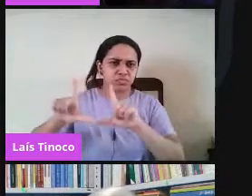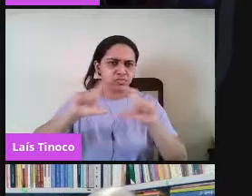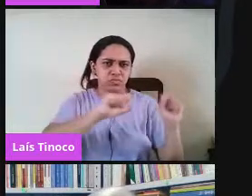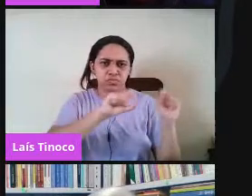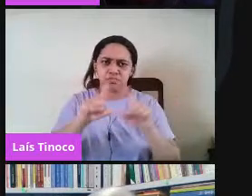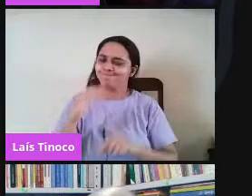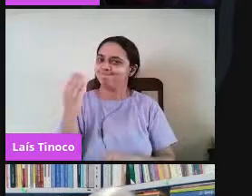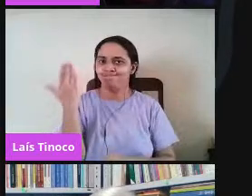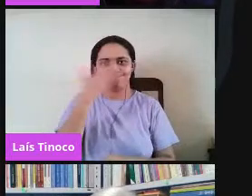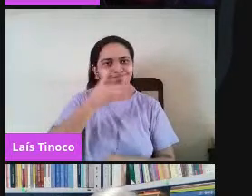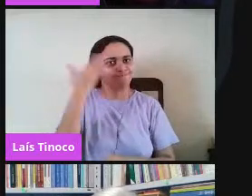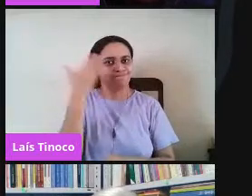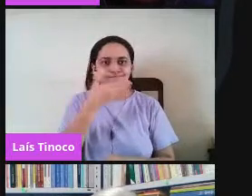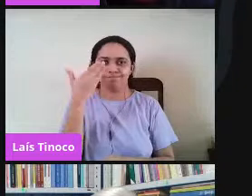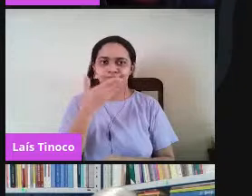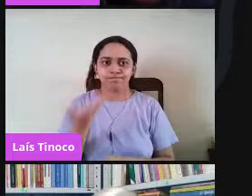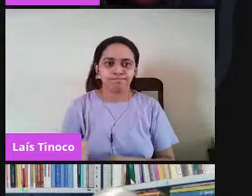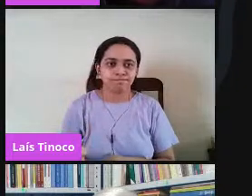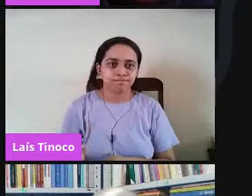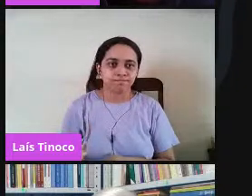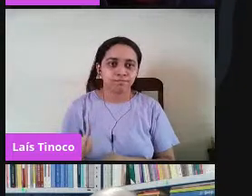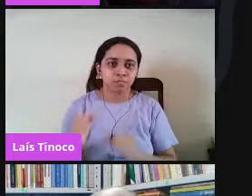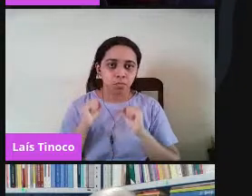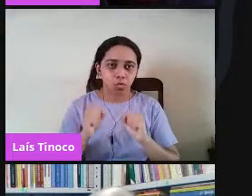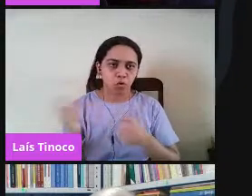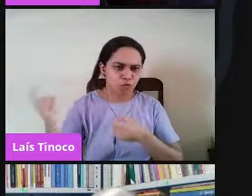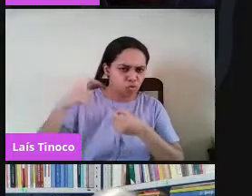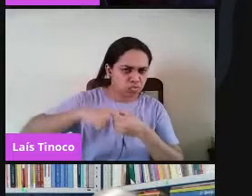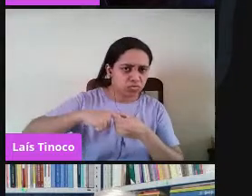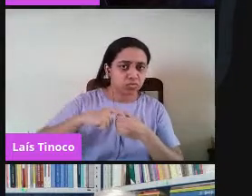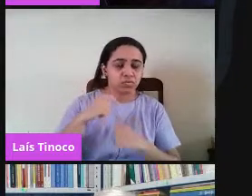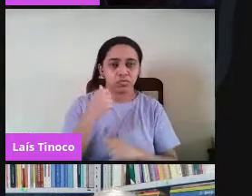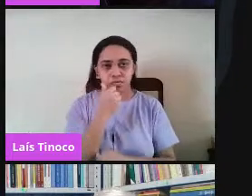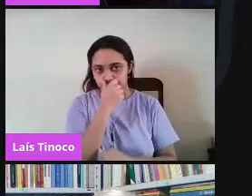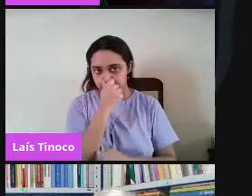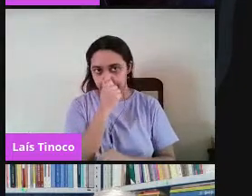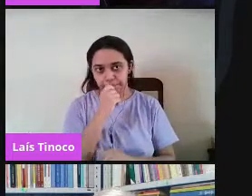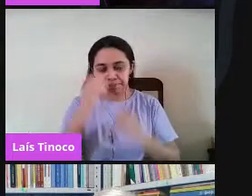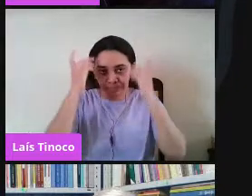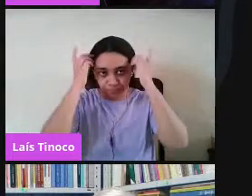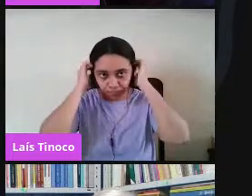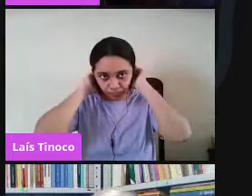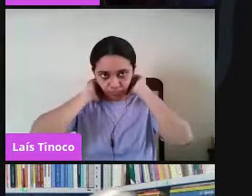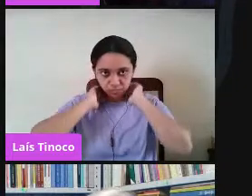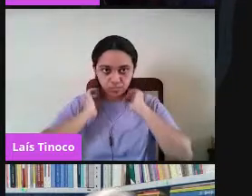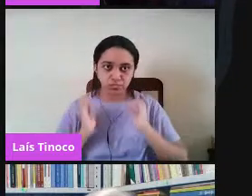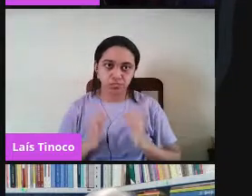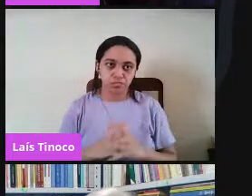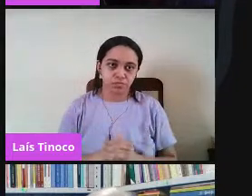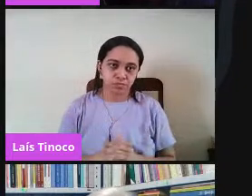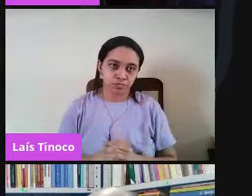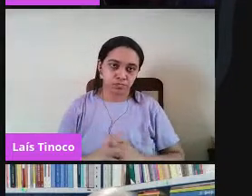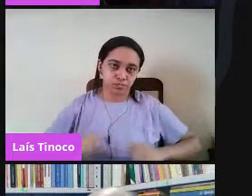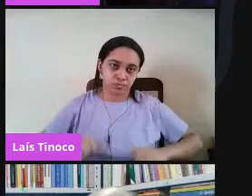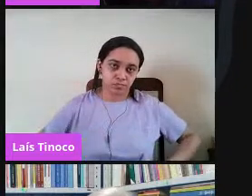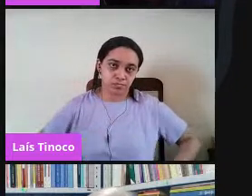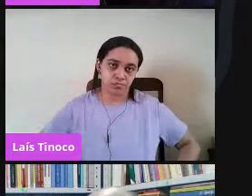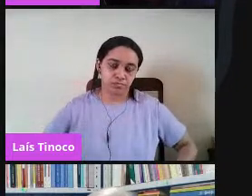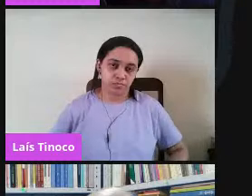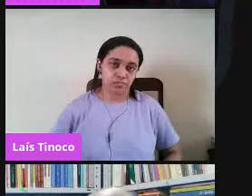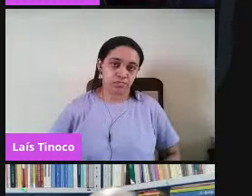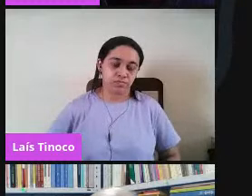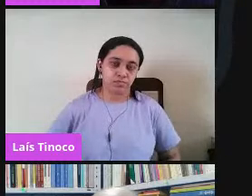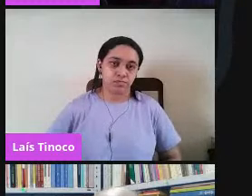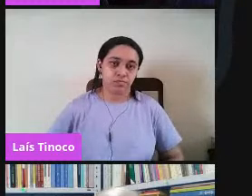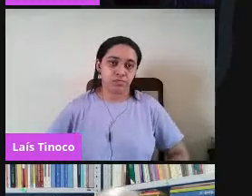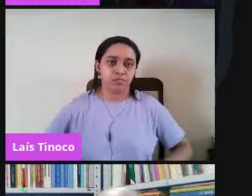não? Não, não. A senhora pode dar uma olhada. Deixa-me ver, aí é que, deixa eu ver aqui, porque que eu